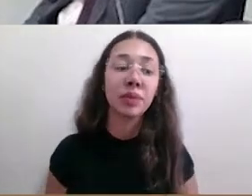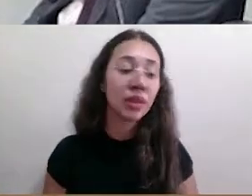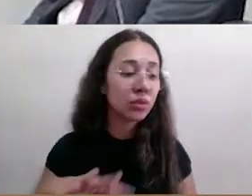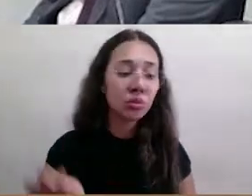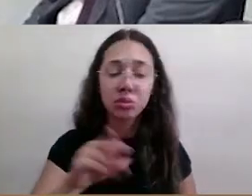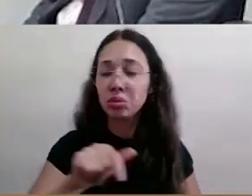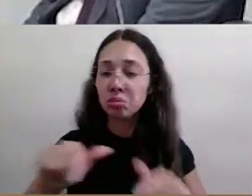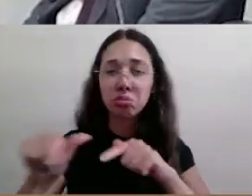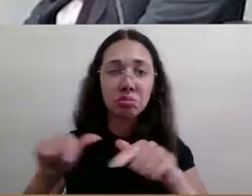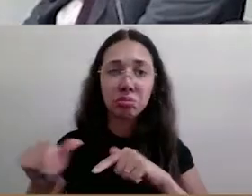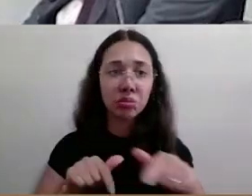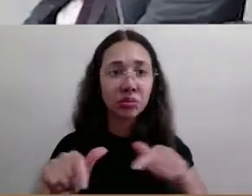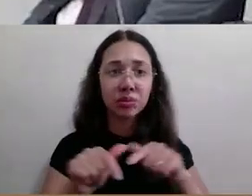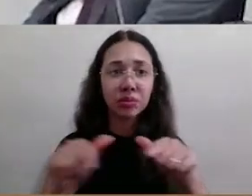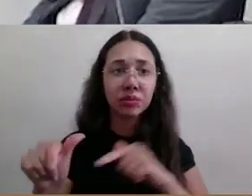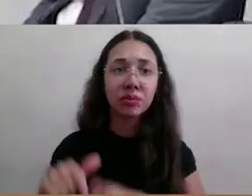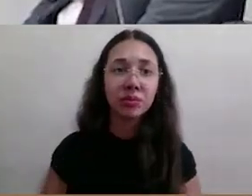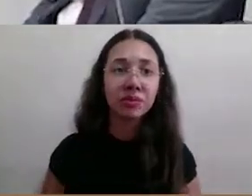isso,